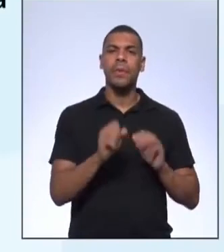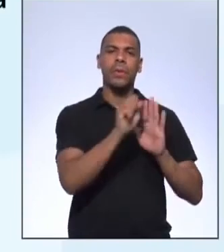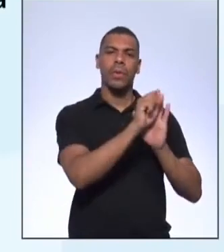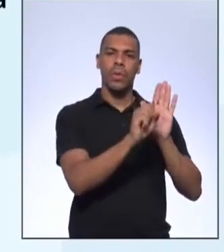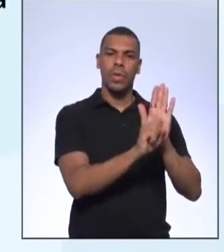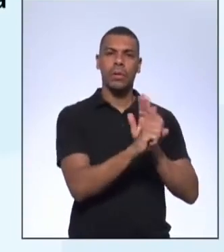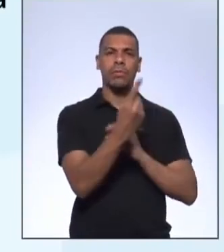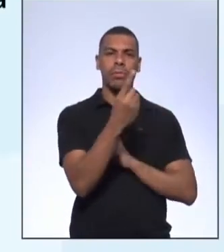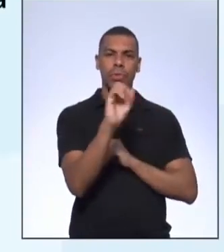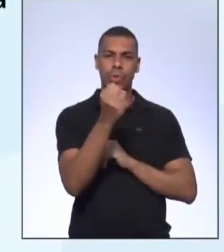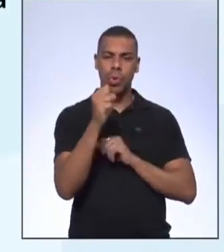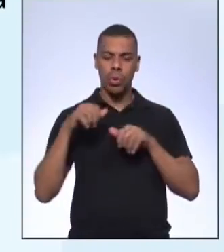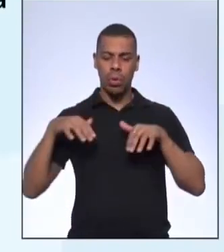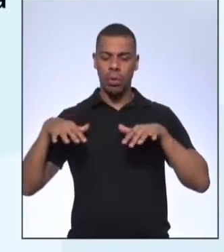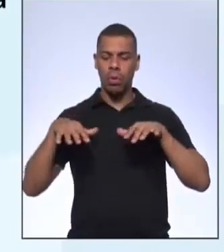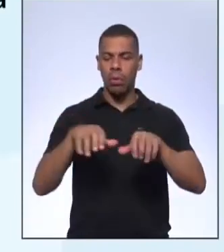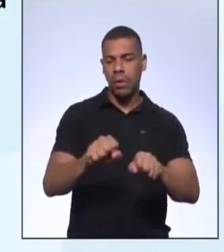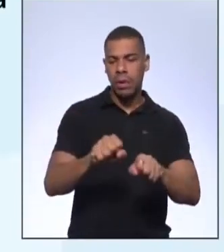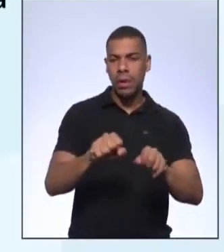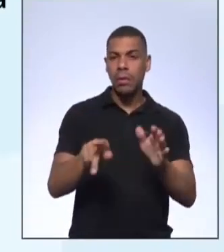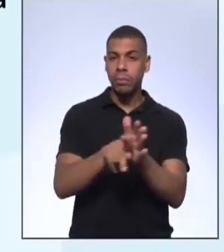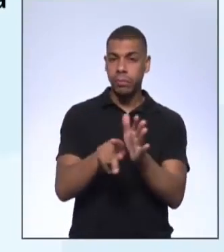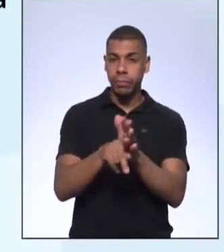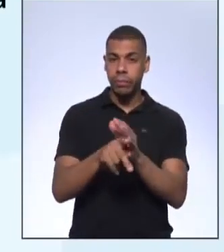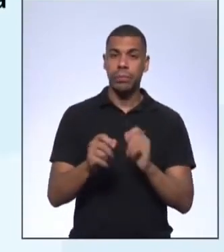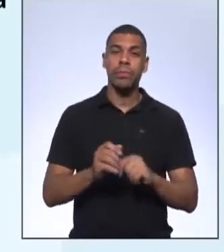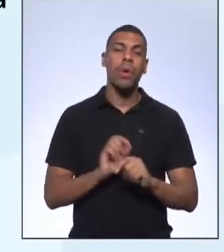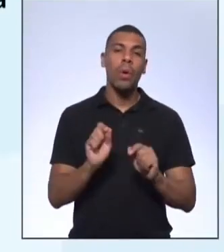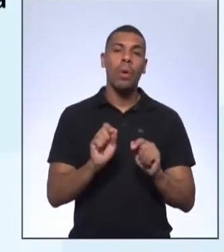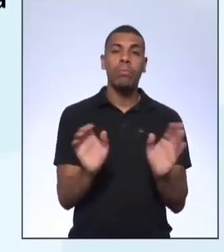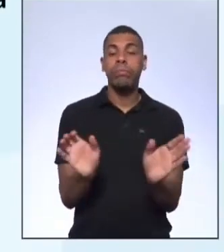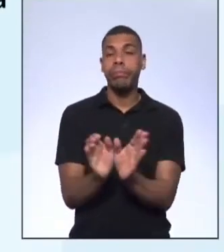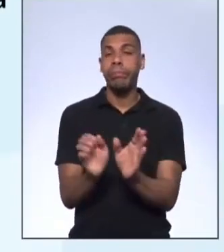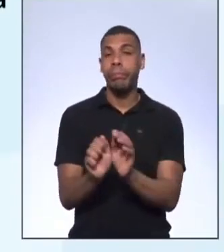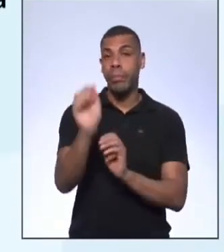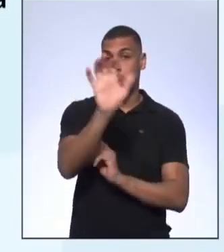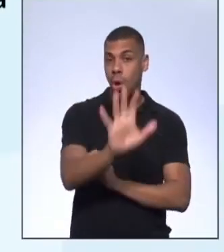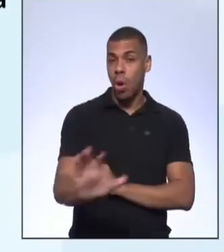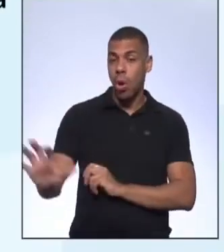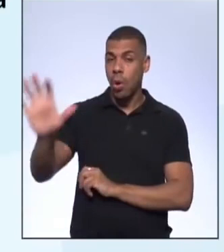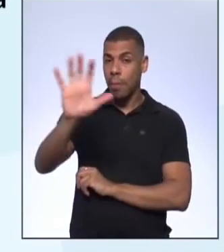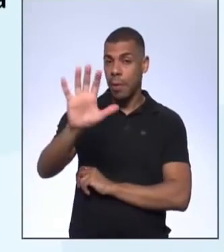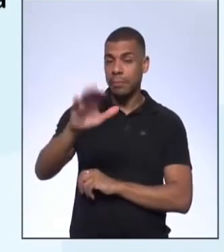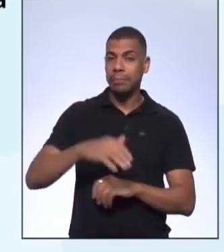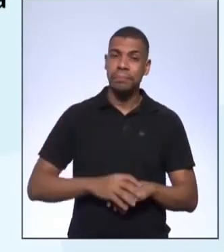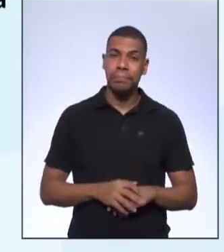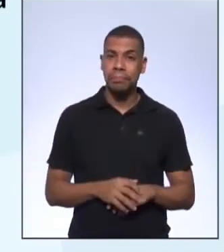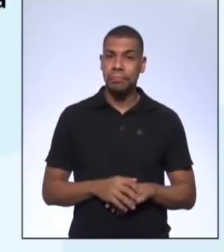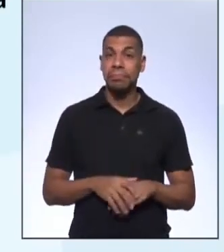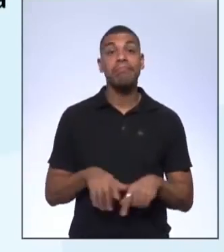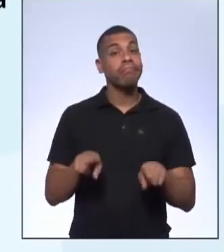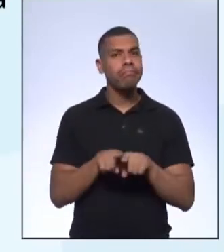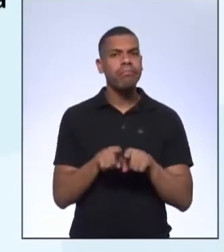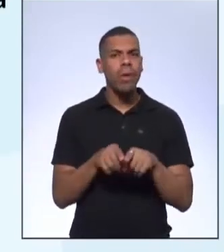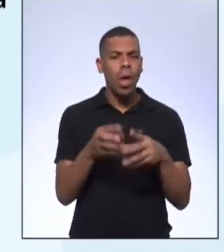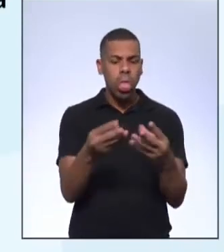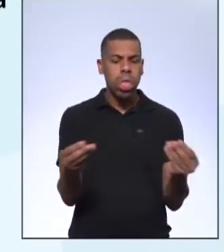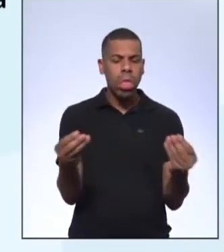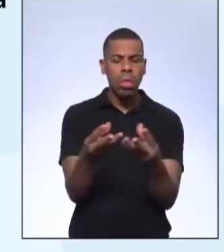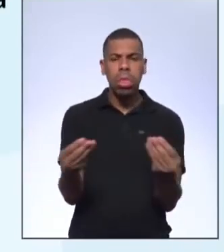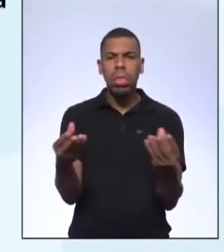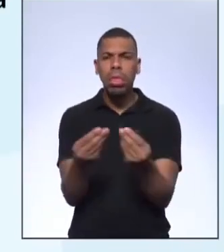XVIII a colonização e exploração do território por potências europeias, né? O desaparecimento de